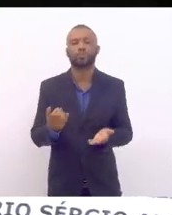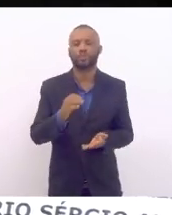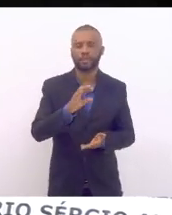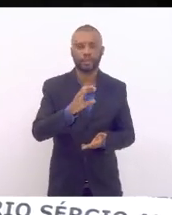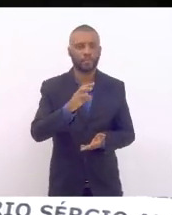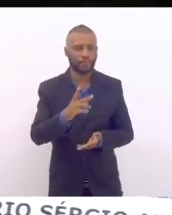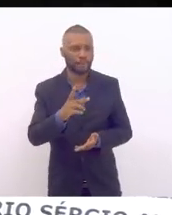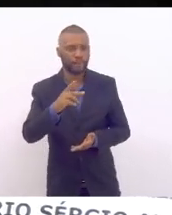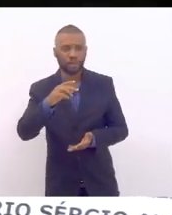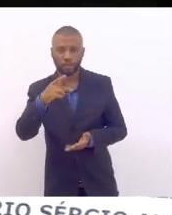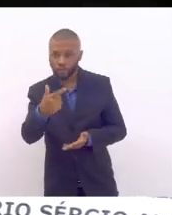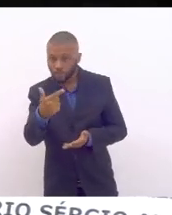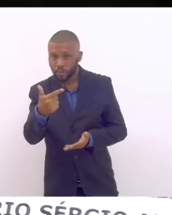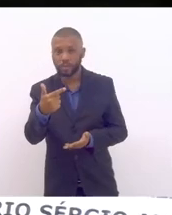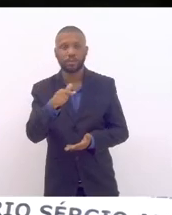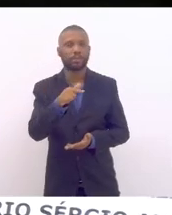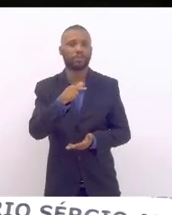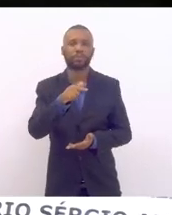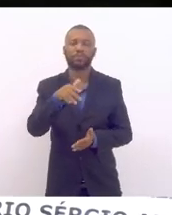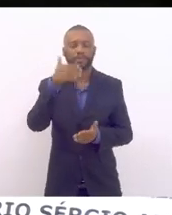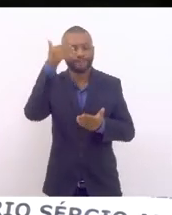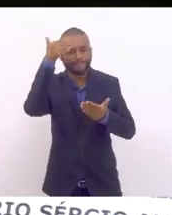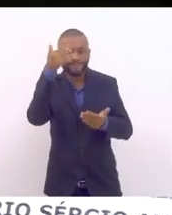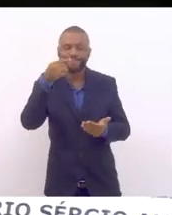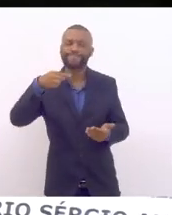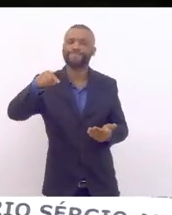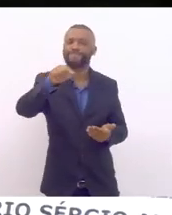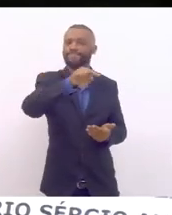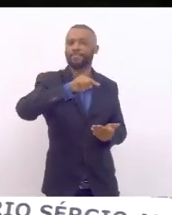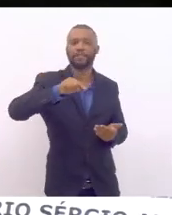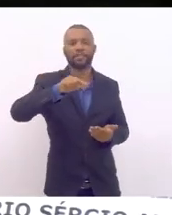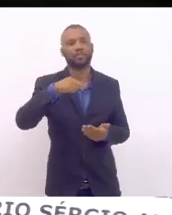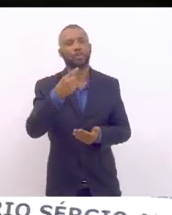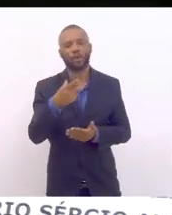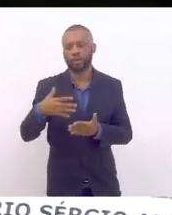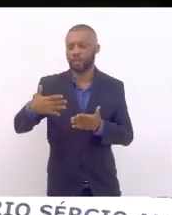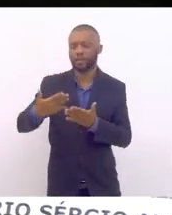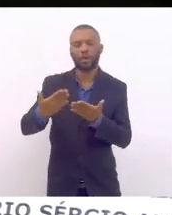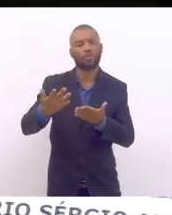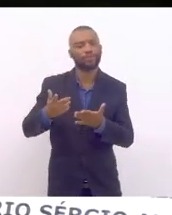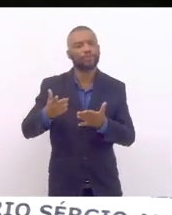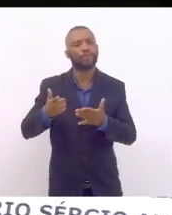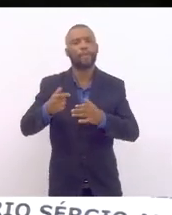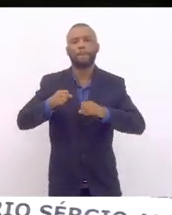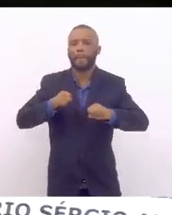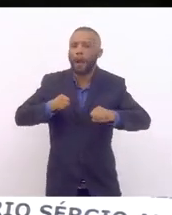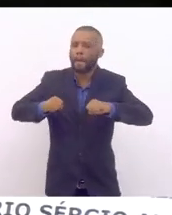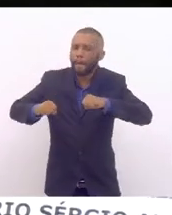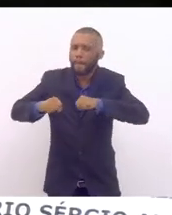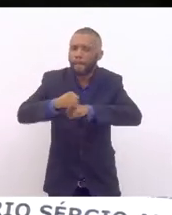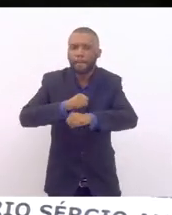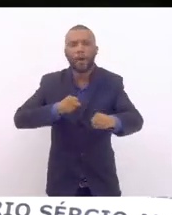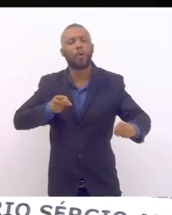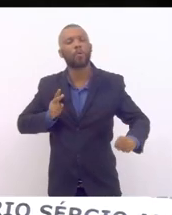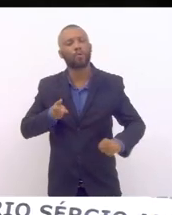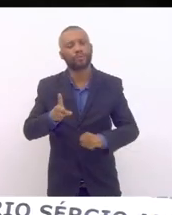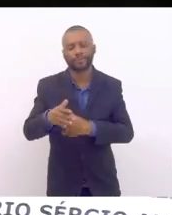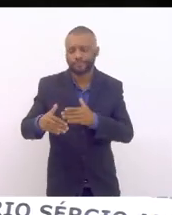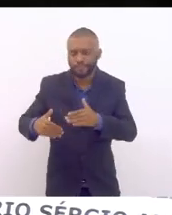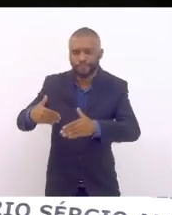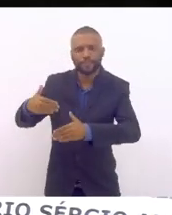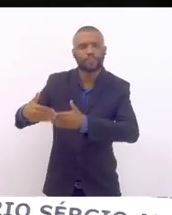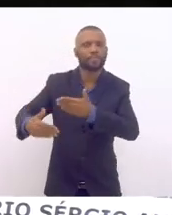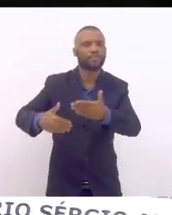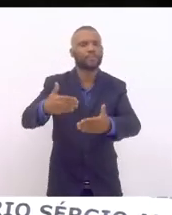Segundo que graças a eles hoje ainda continuamos sobrevivendo e tocando